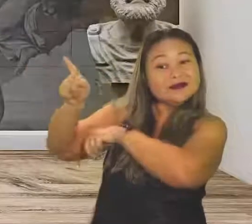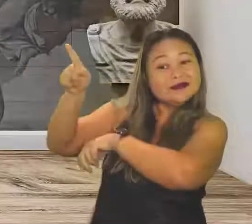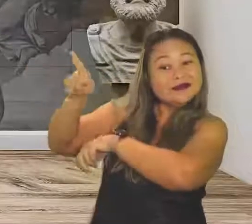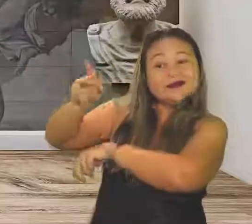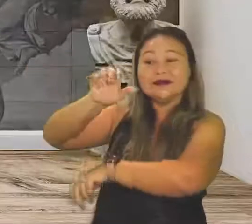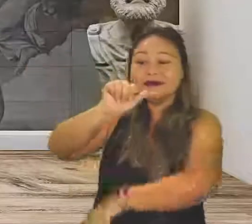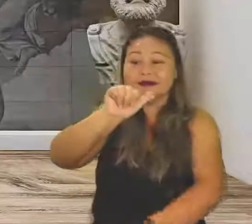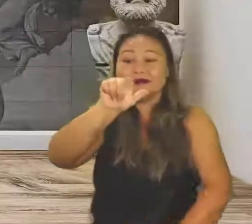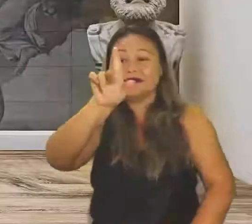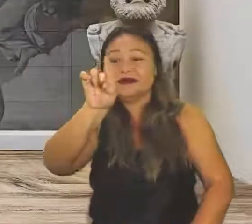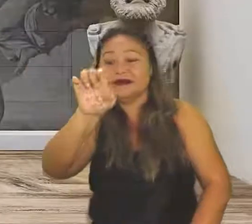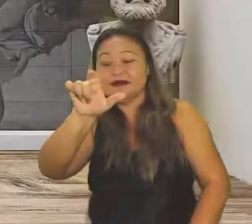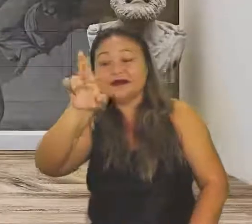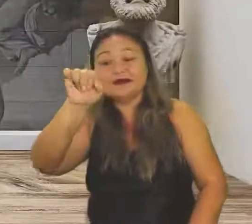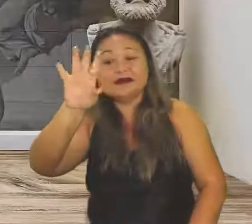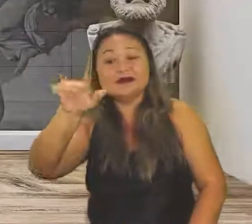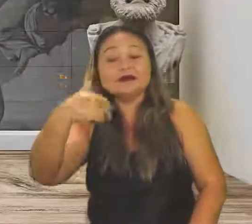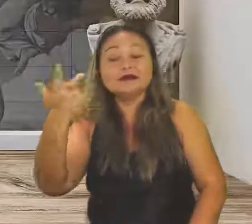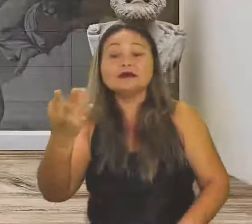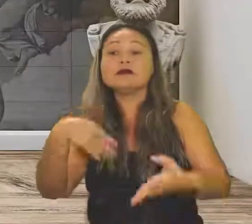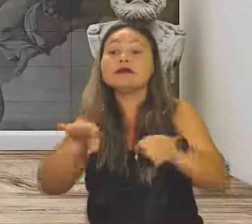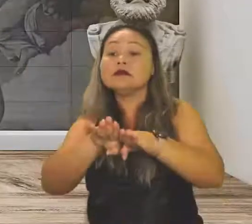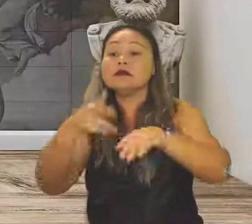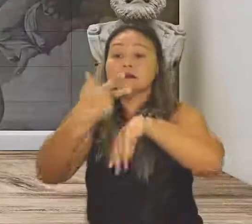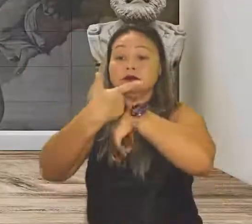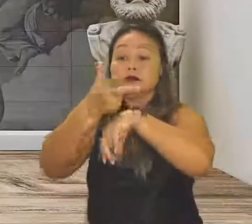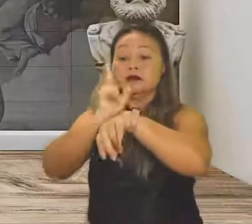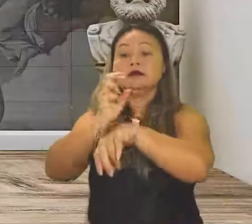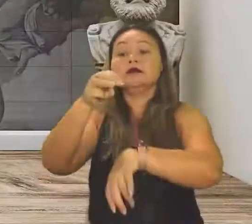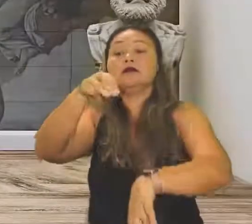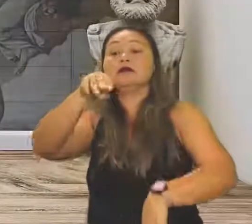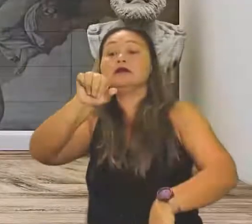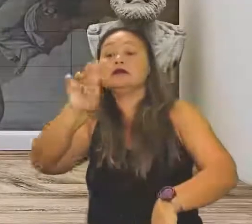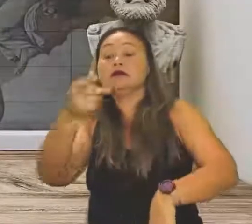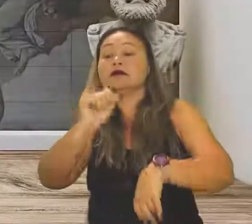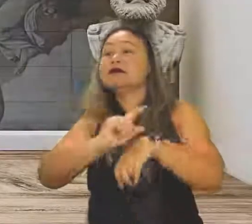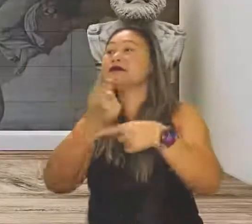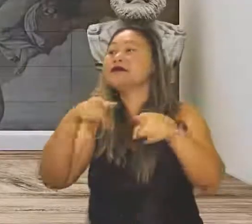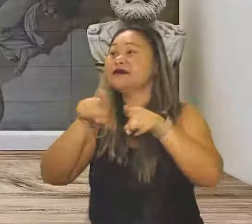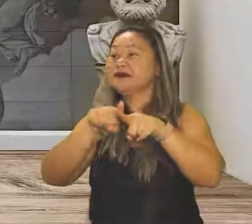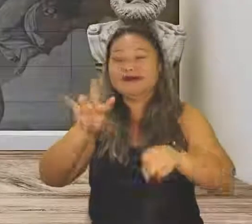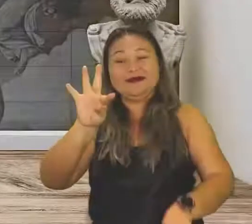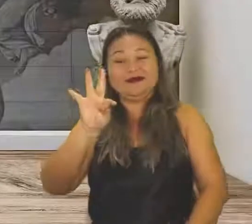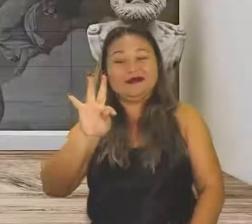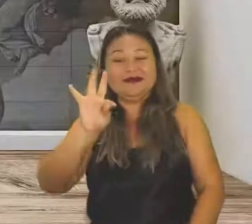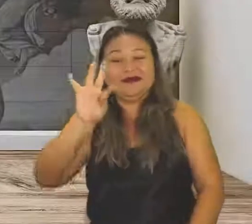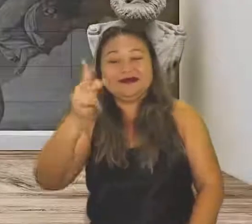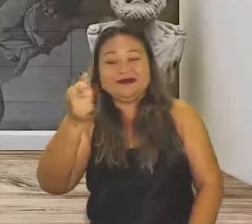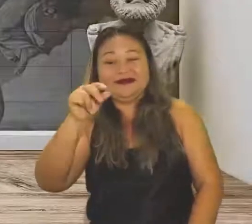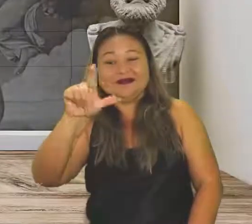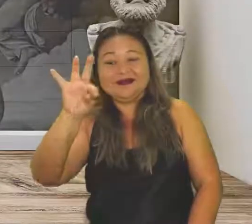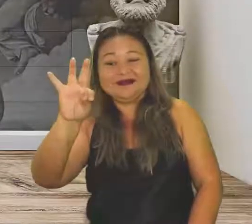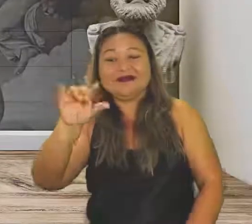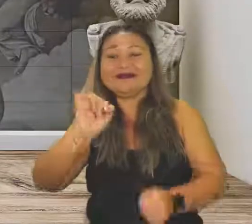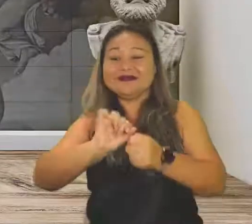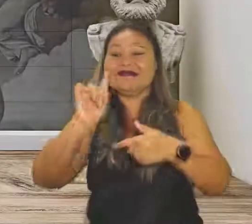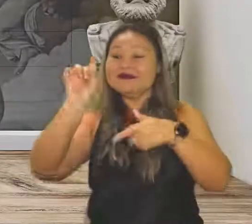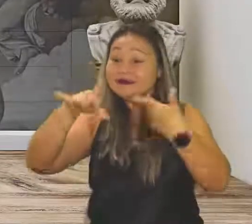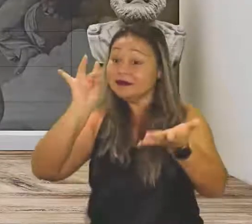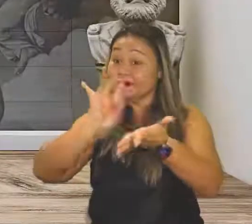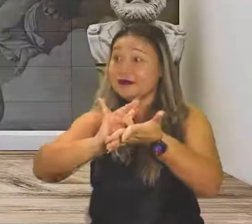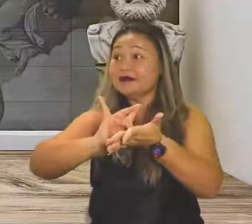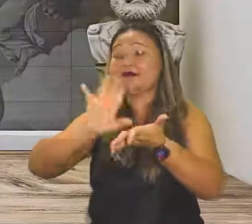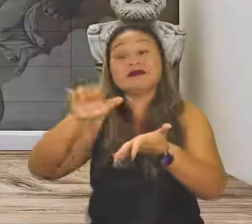professora Aldelina. Temos também em estúdio, né, o Matheus e a Thalita aí participando com a gente, se interagindo, não é verdade?